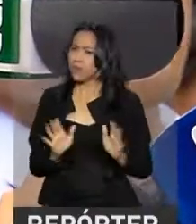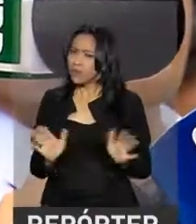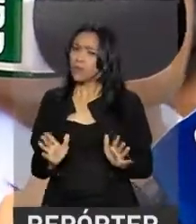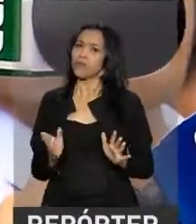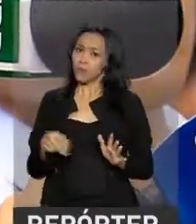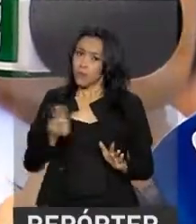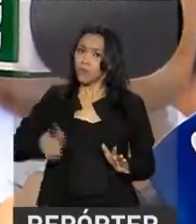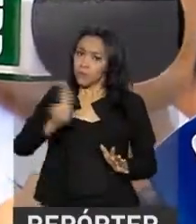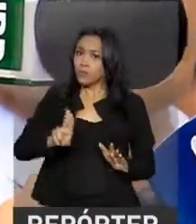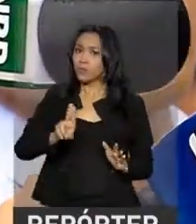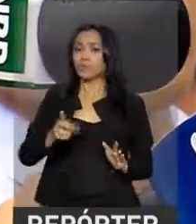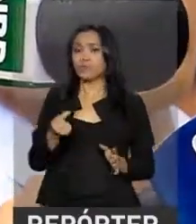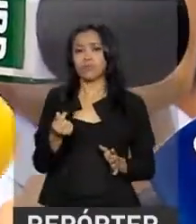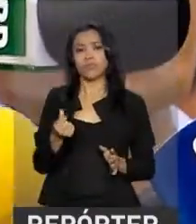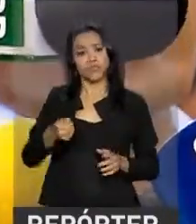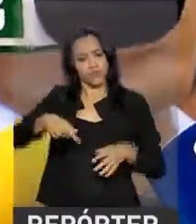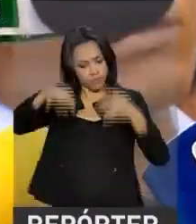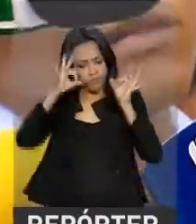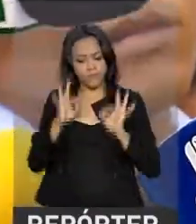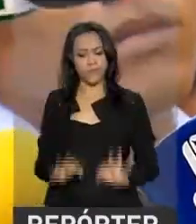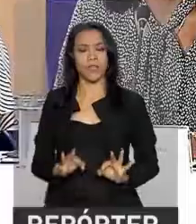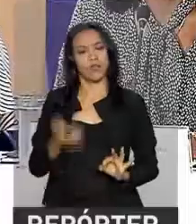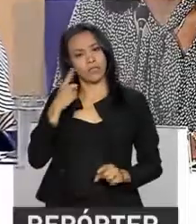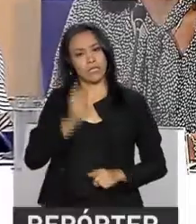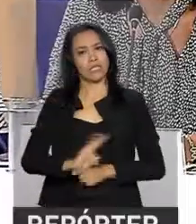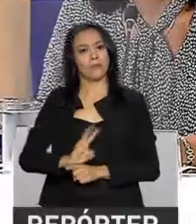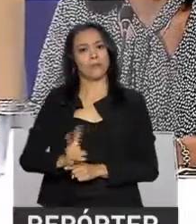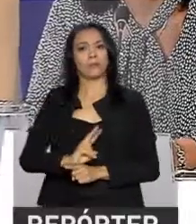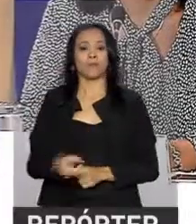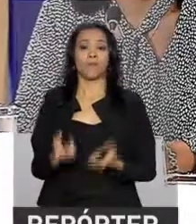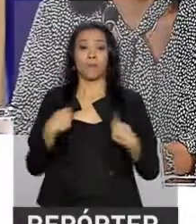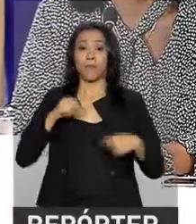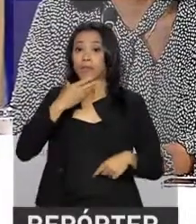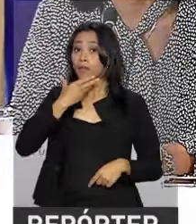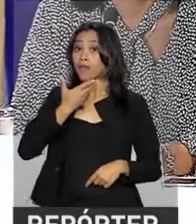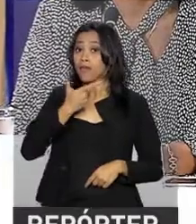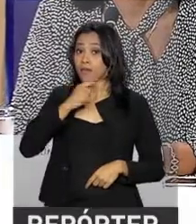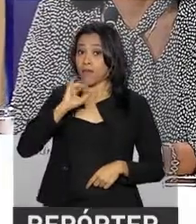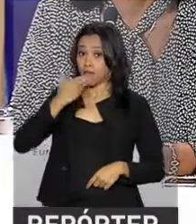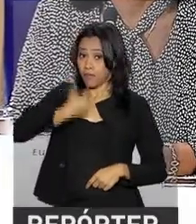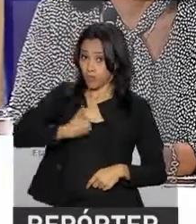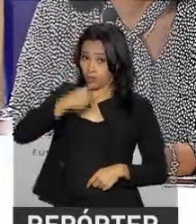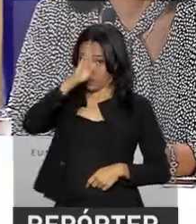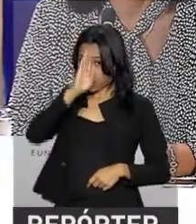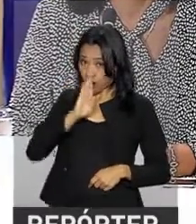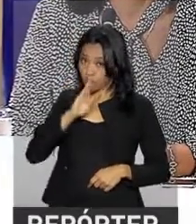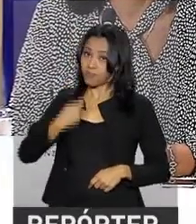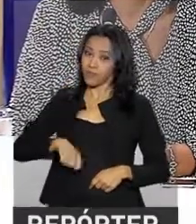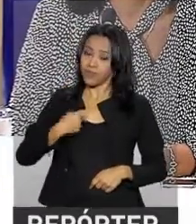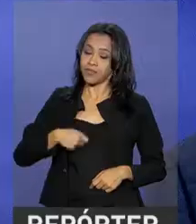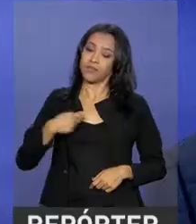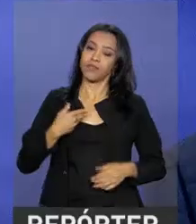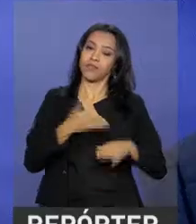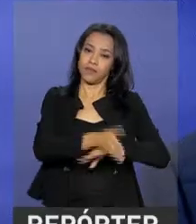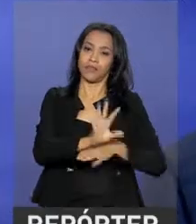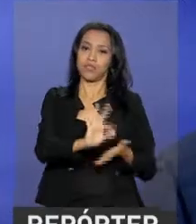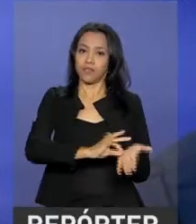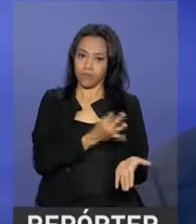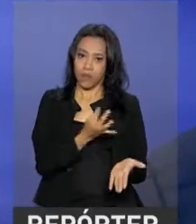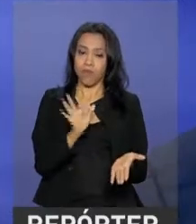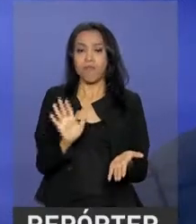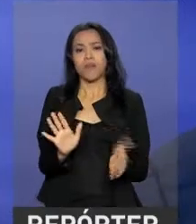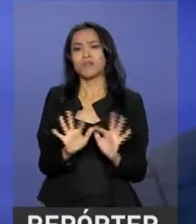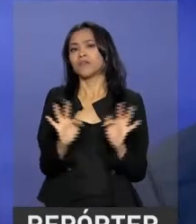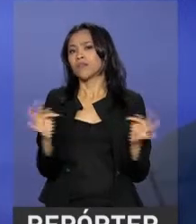gasto seja justo e devidamente monitorado quem pediu a isenção de taxa também precisa fazer a inscrição mas o processo